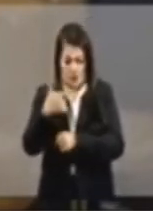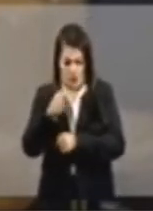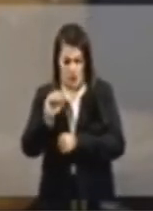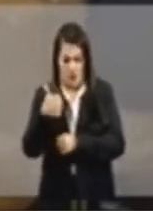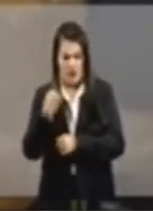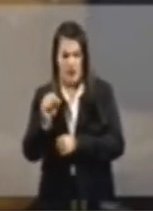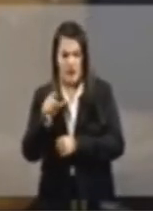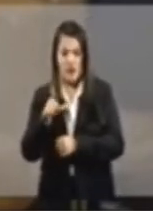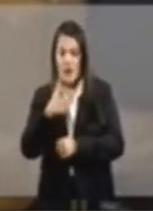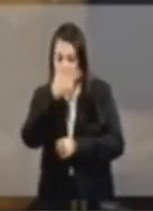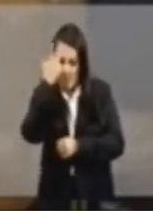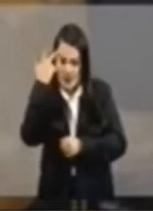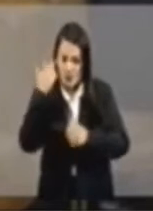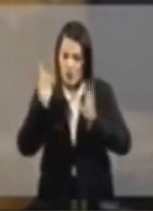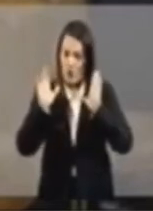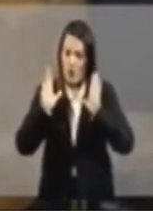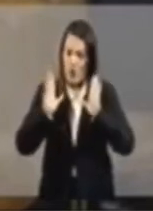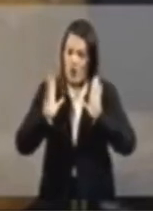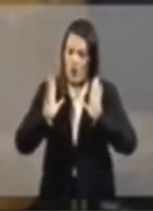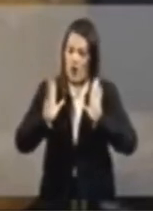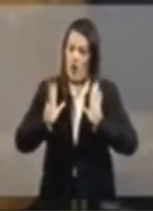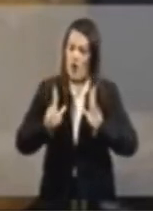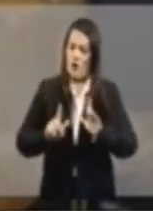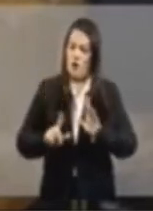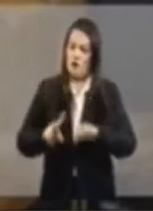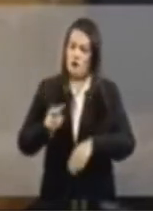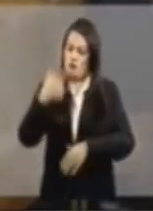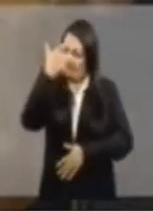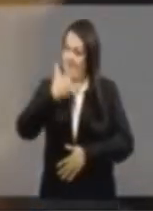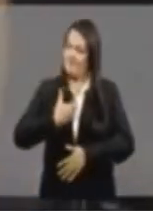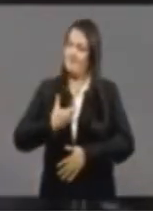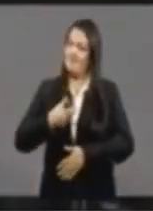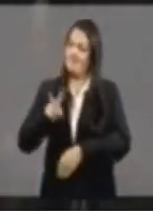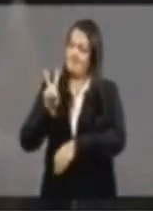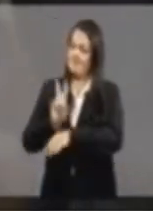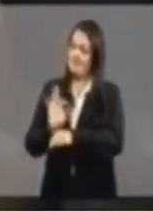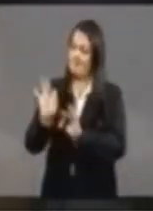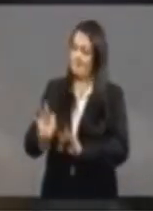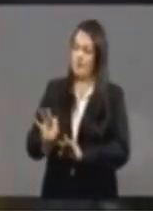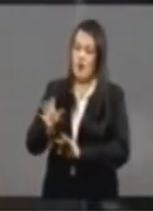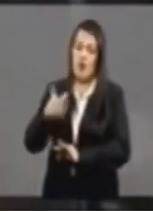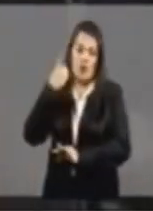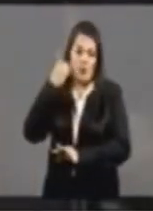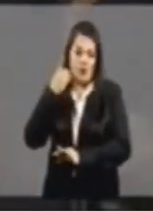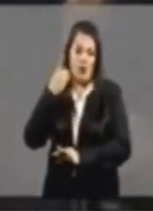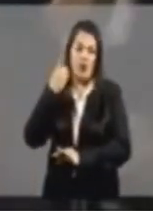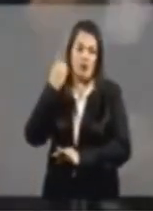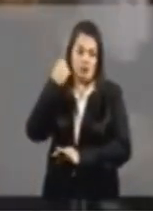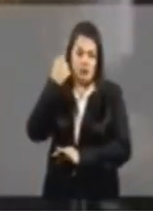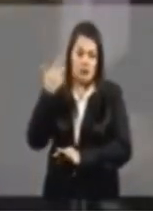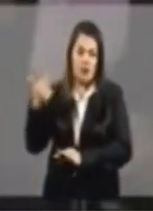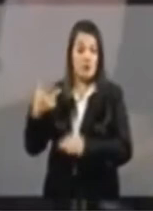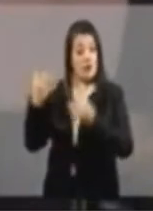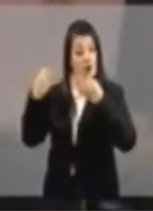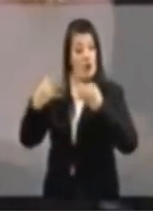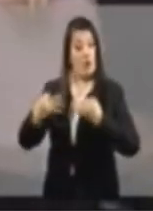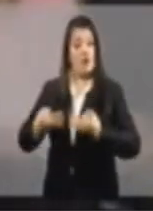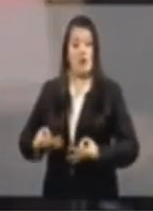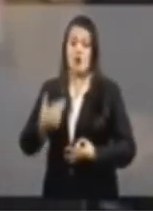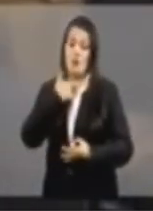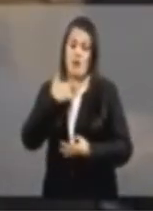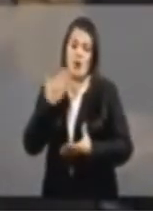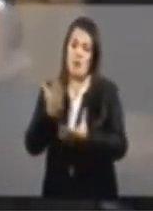ela já foi menina ela e viabilidade eleitoral dos condenados com sentença transitada em julgado